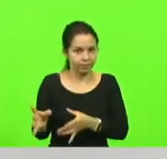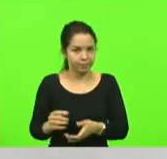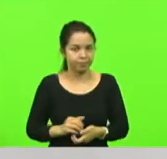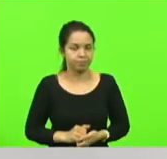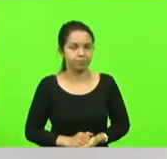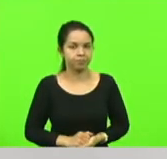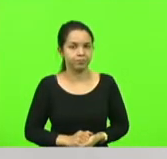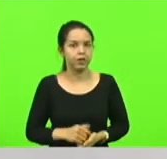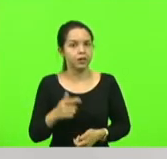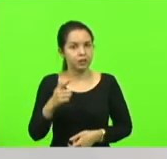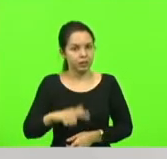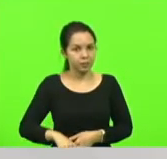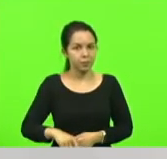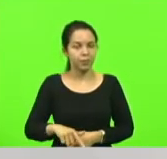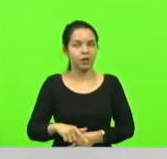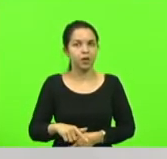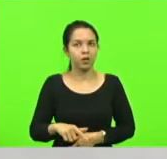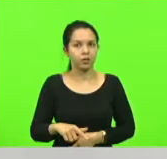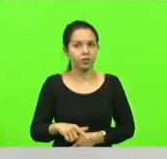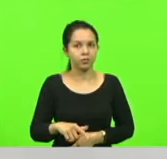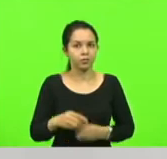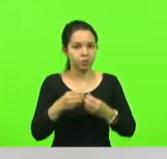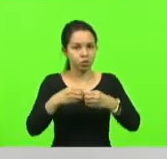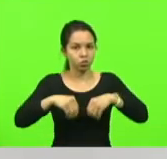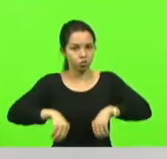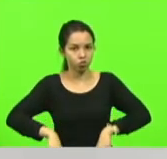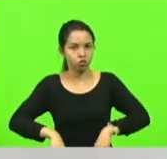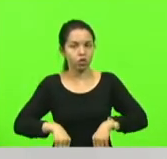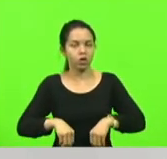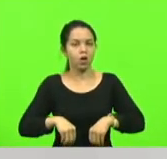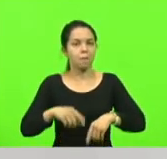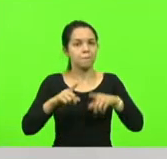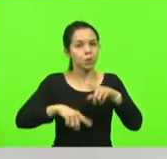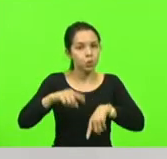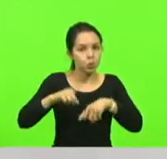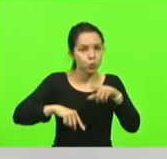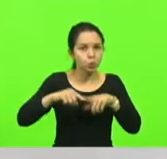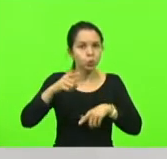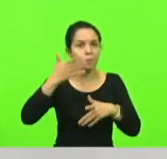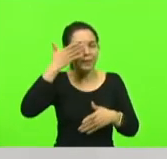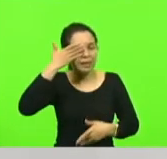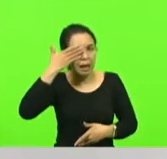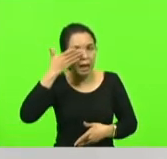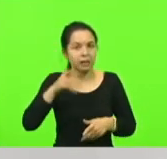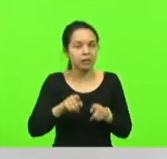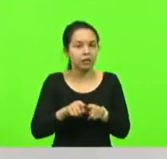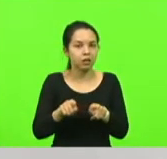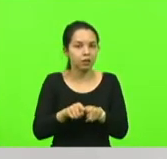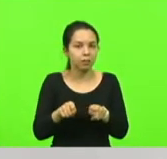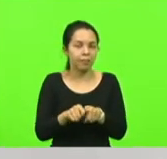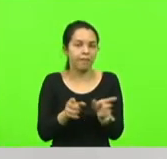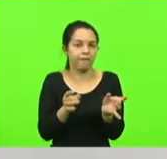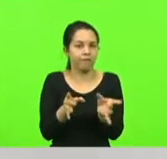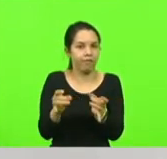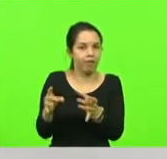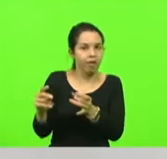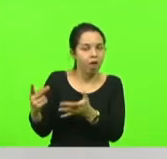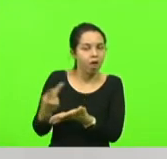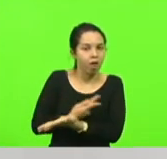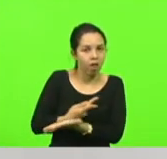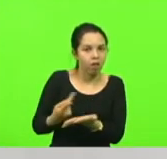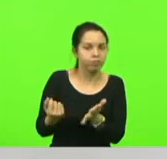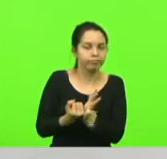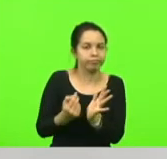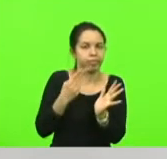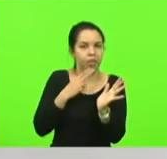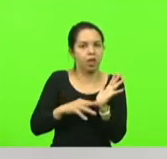disso, favorece o descaminho, produtos piratas e a clandestinidade. A facilidade para a produção de selos